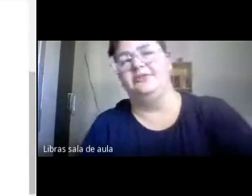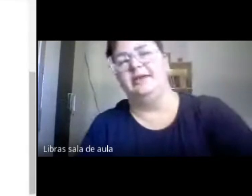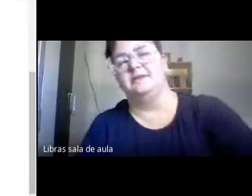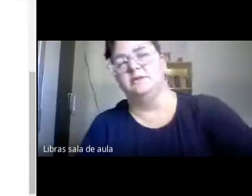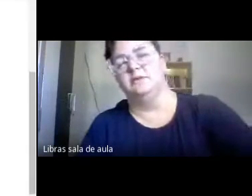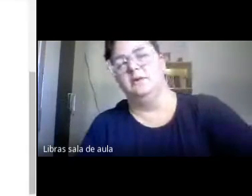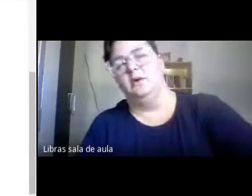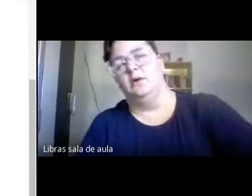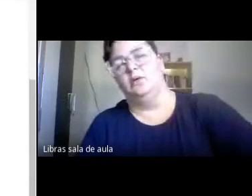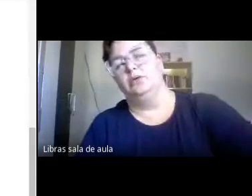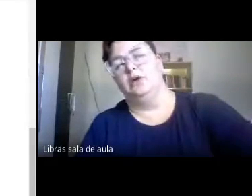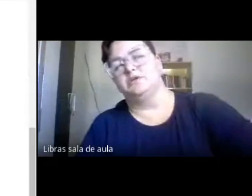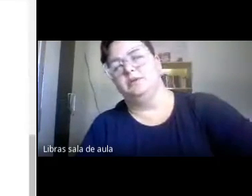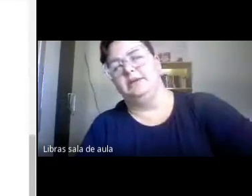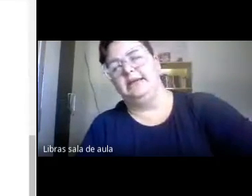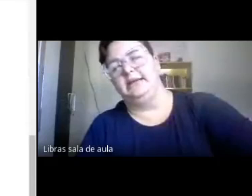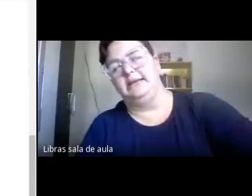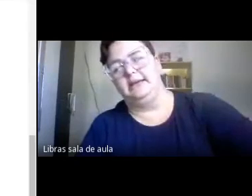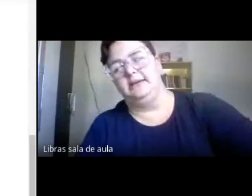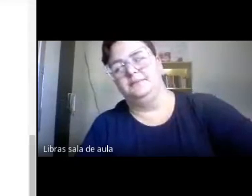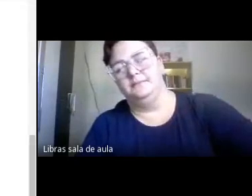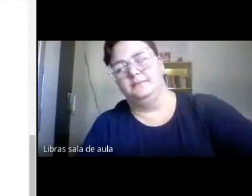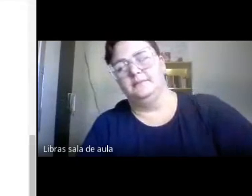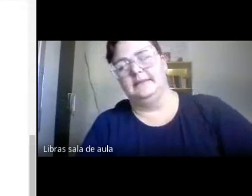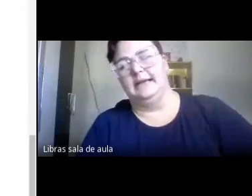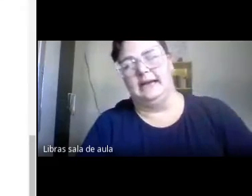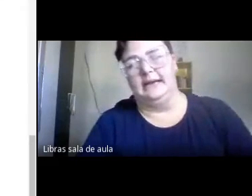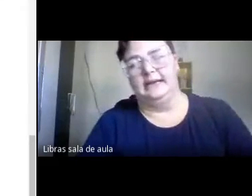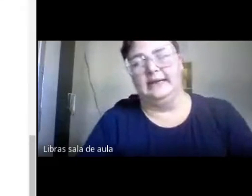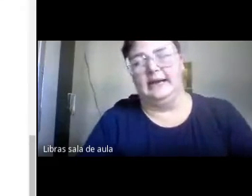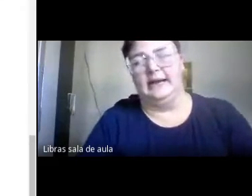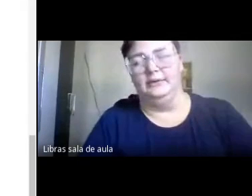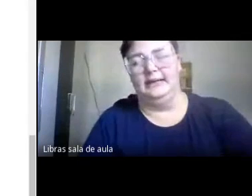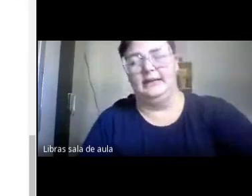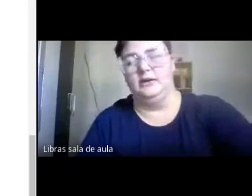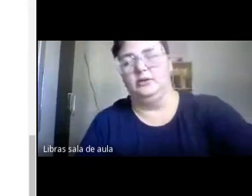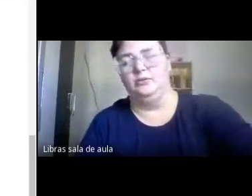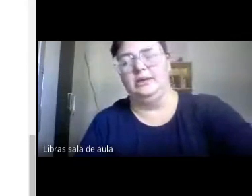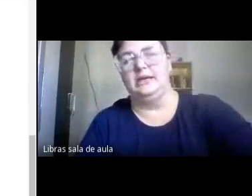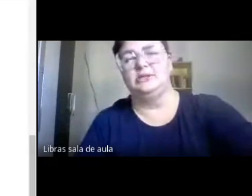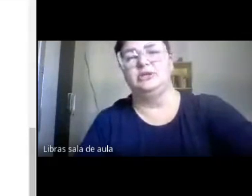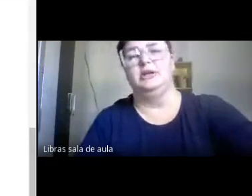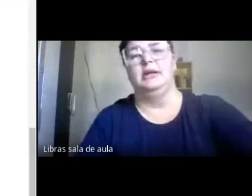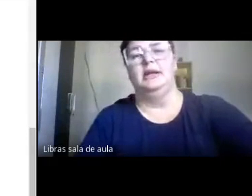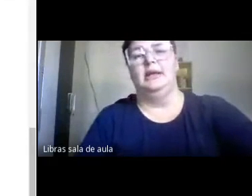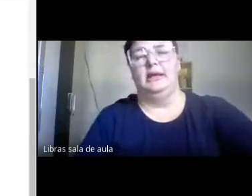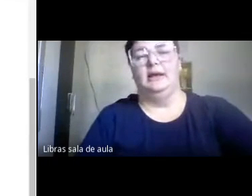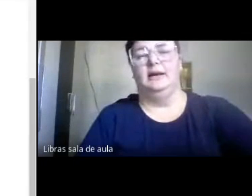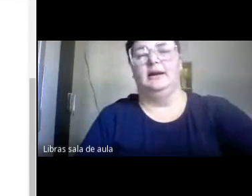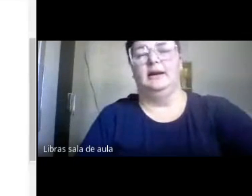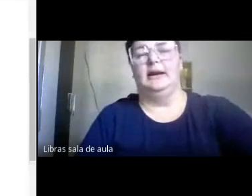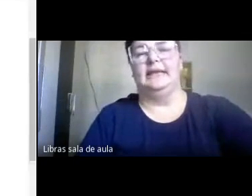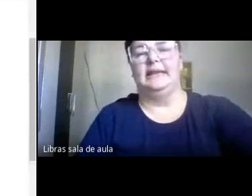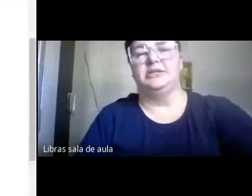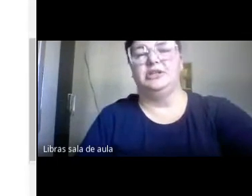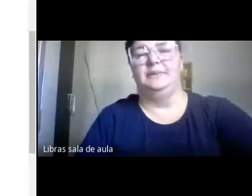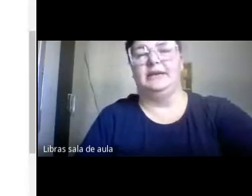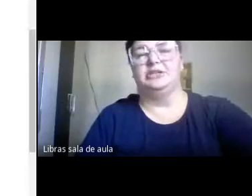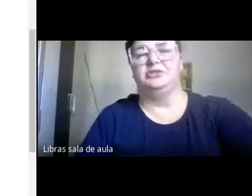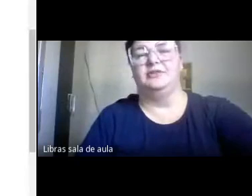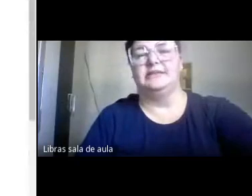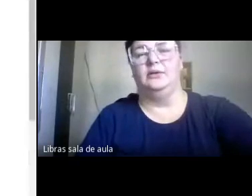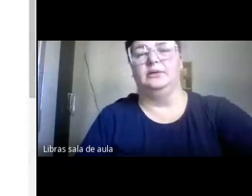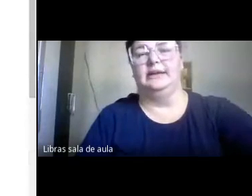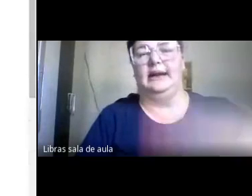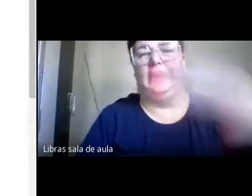está fixo o nosso link da aula ali, ó, do Meet. Aqui está a dinâmica que